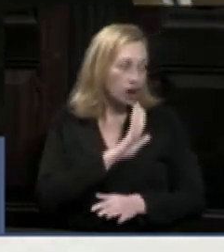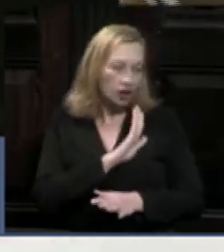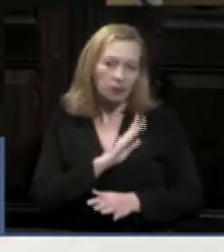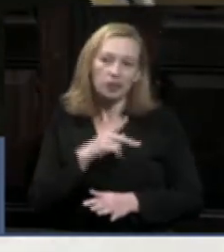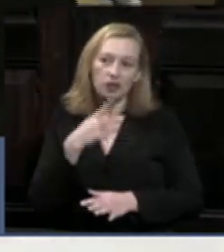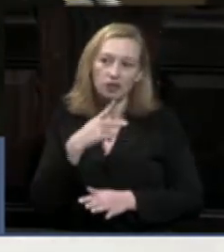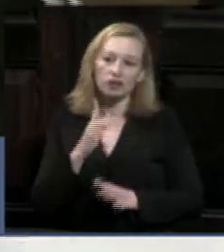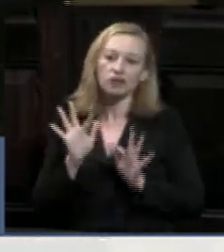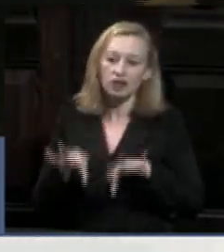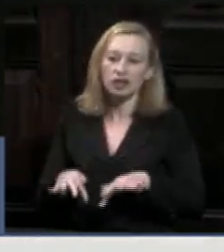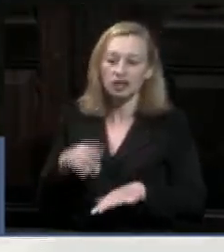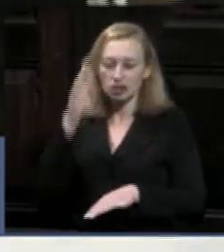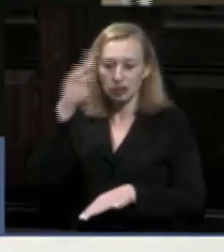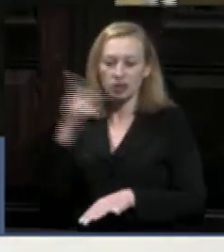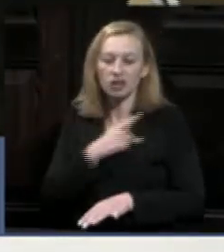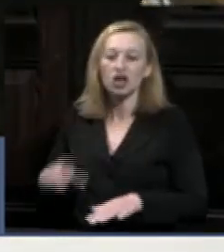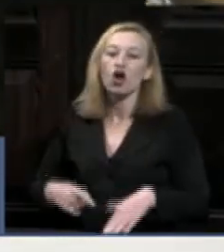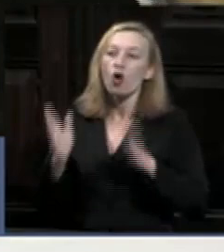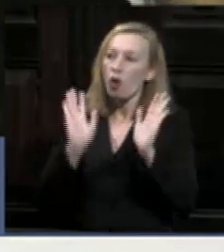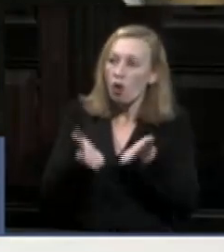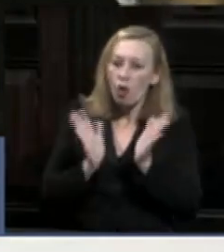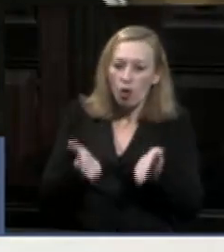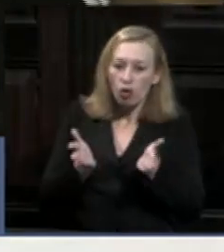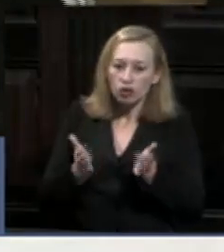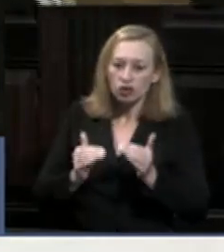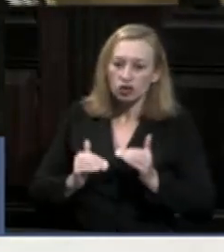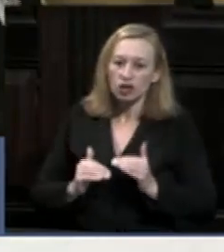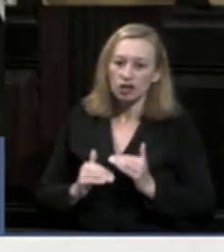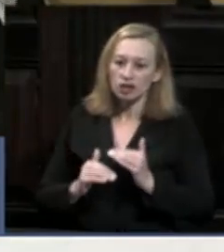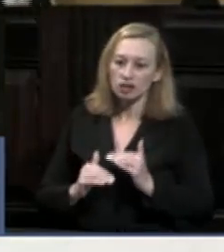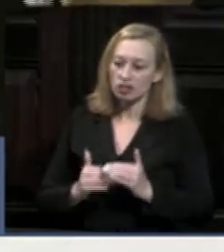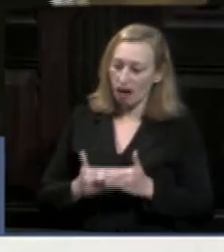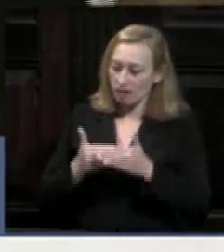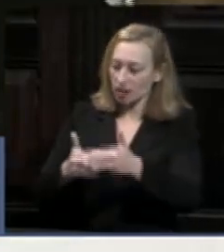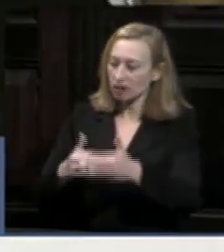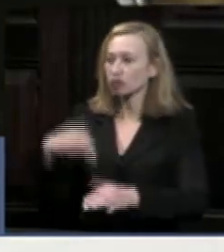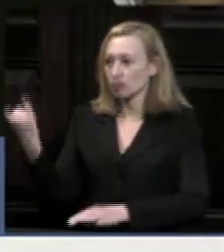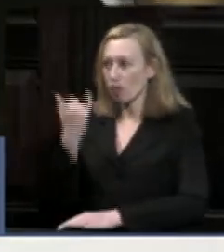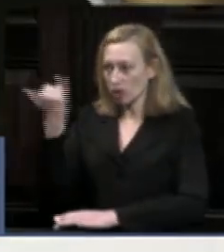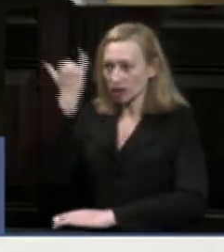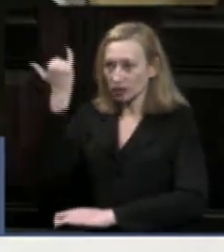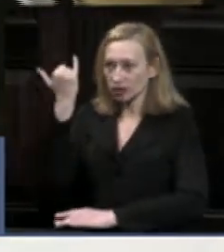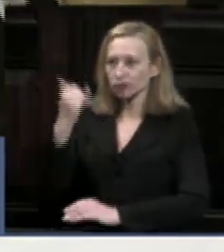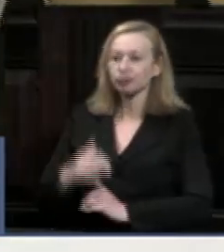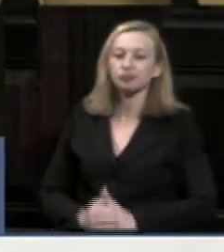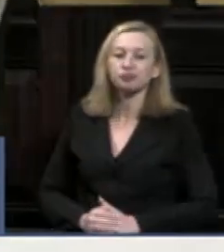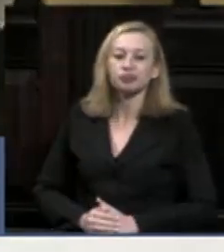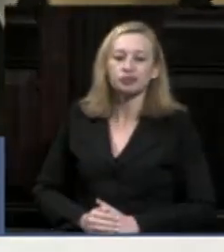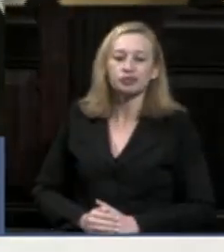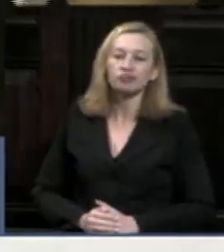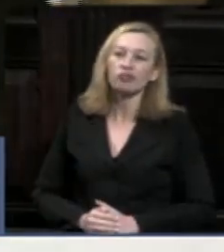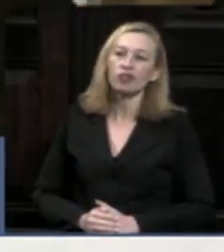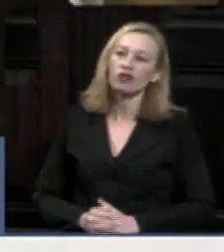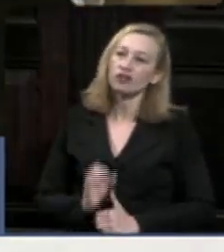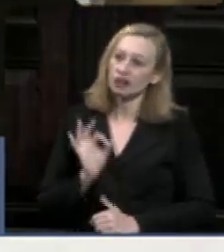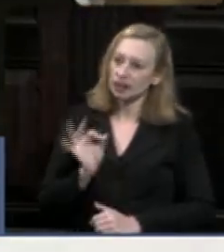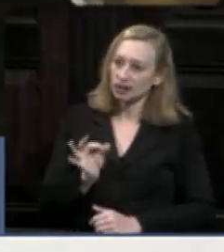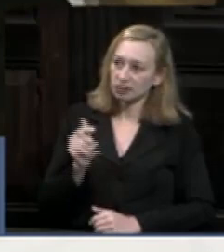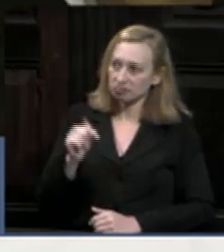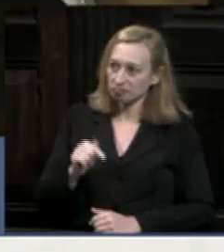ouvi esses avanços houve esse avanço importante que fique claro aqui